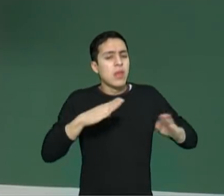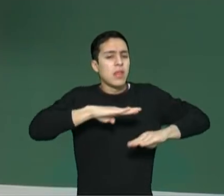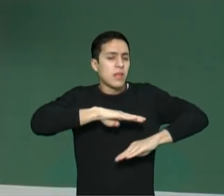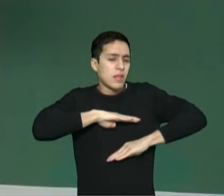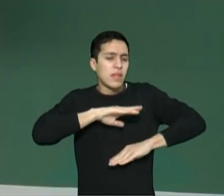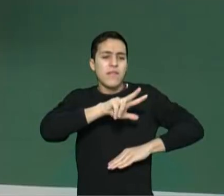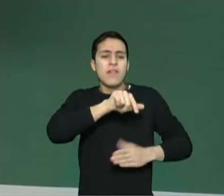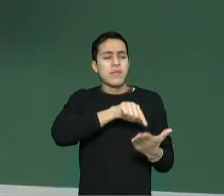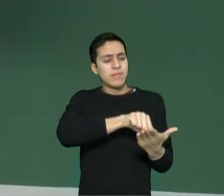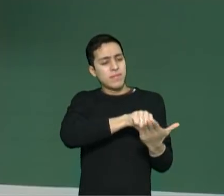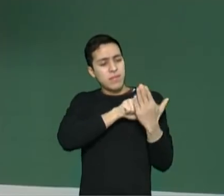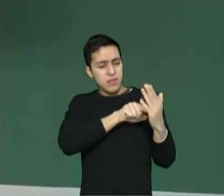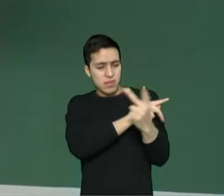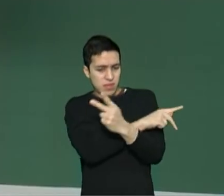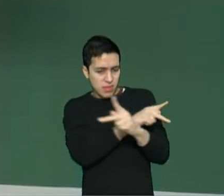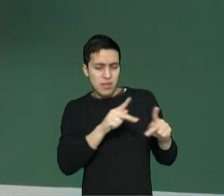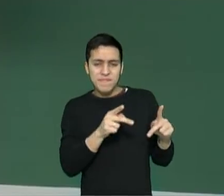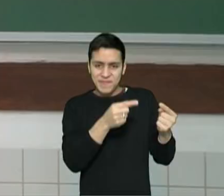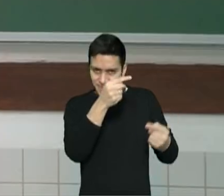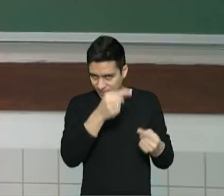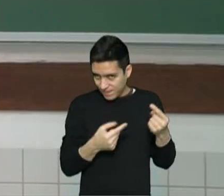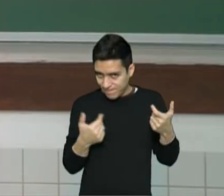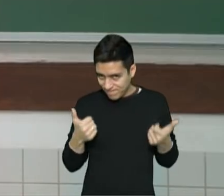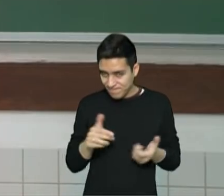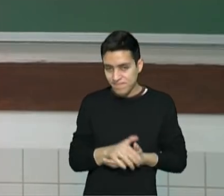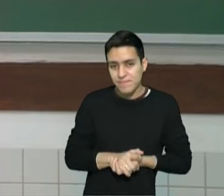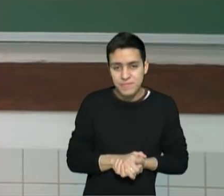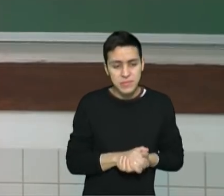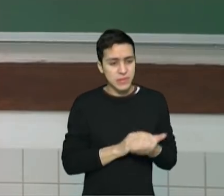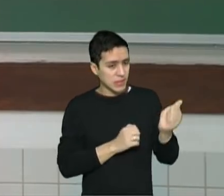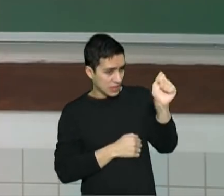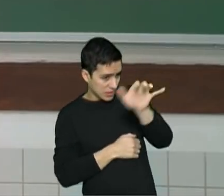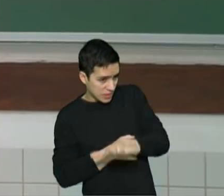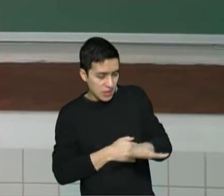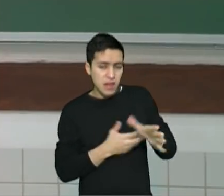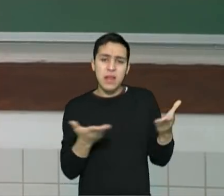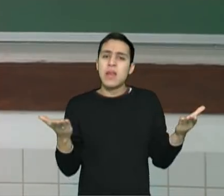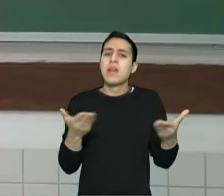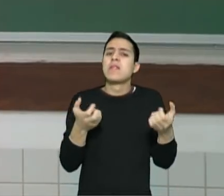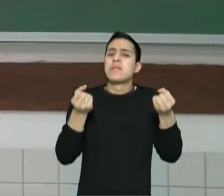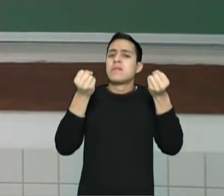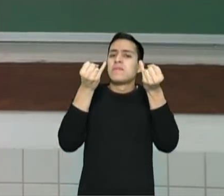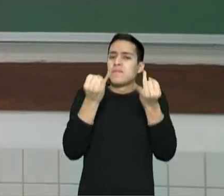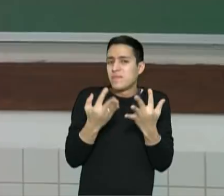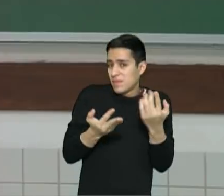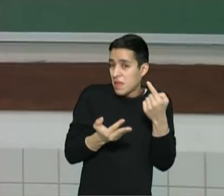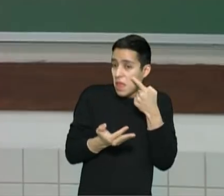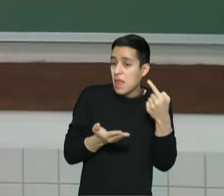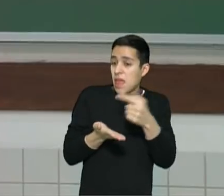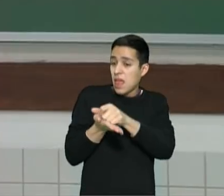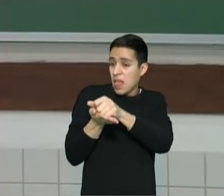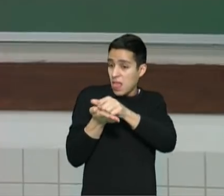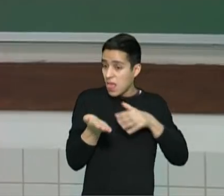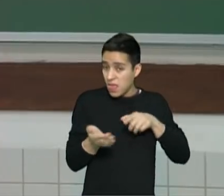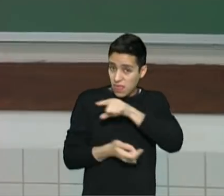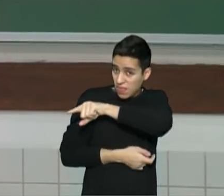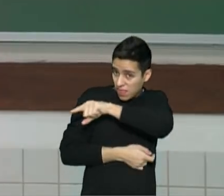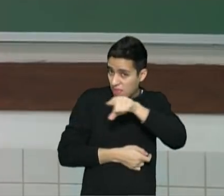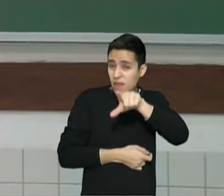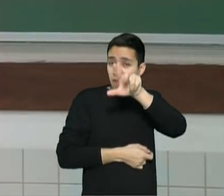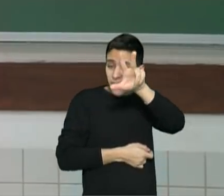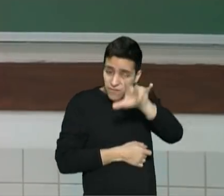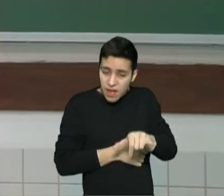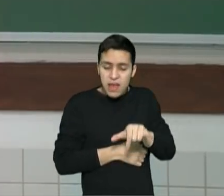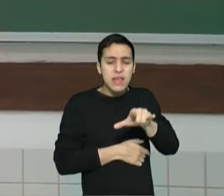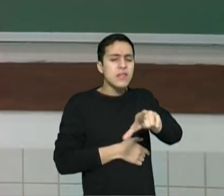vai refletir a sua discussão. Dentro disso, vamos agora fazer uma atividadezinha em que você vai marcar a